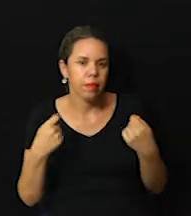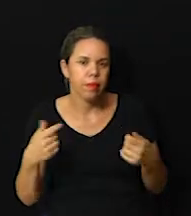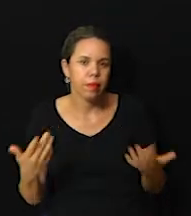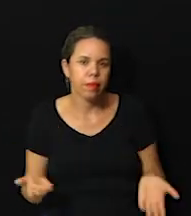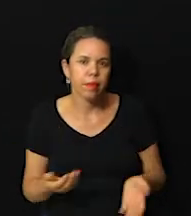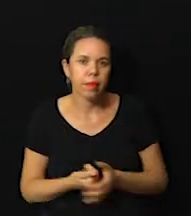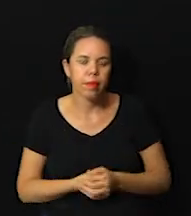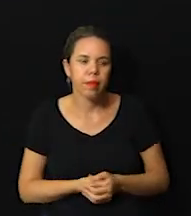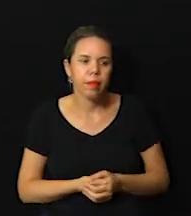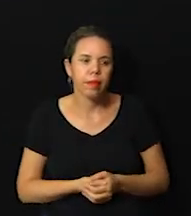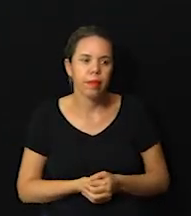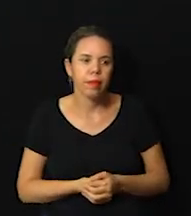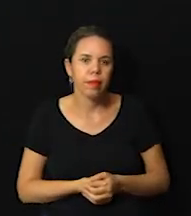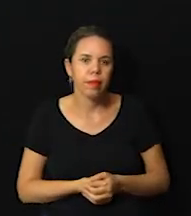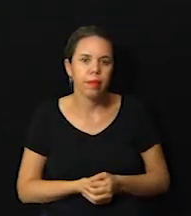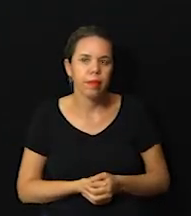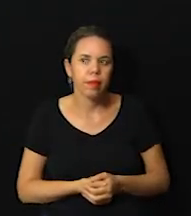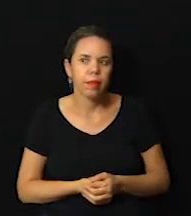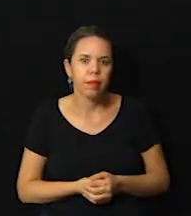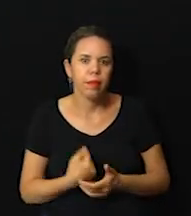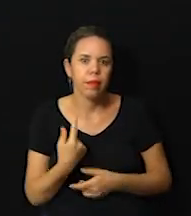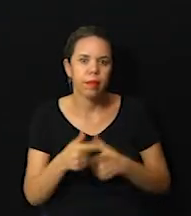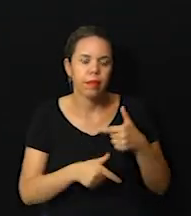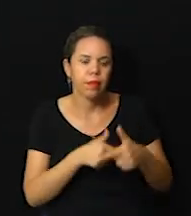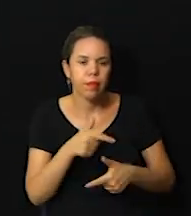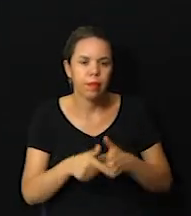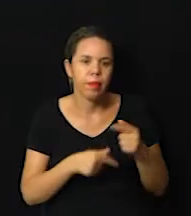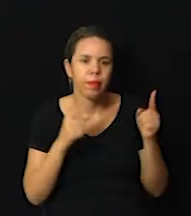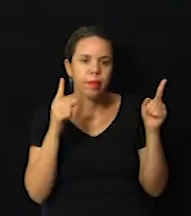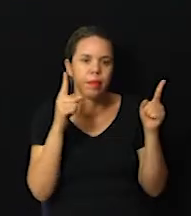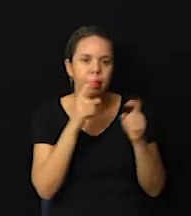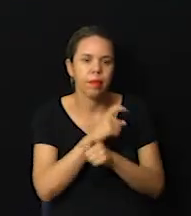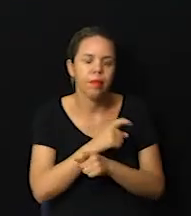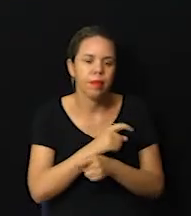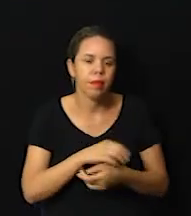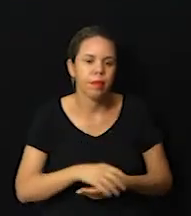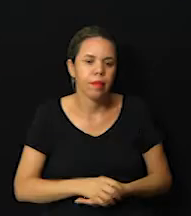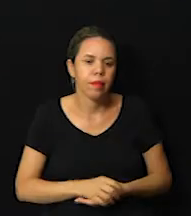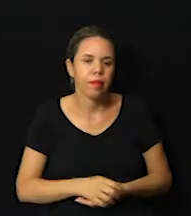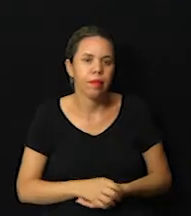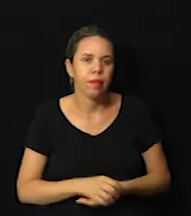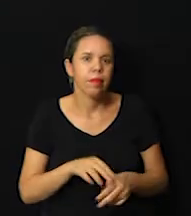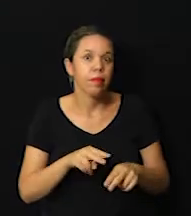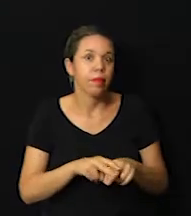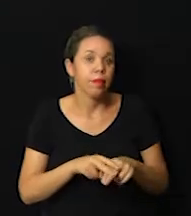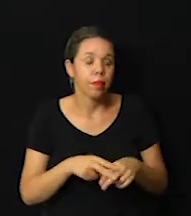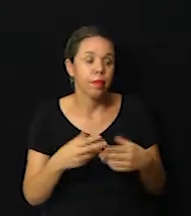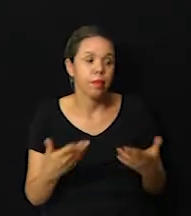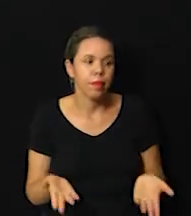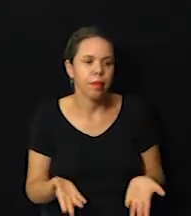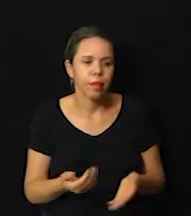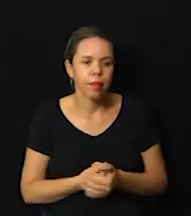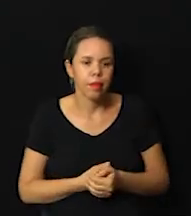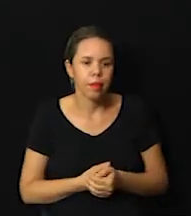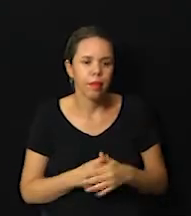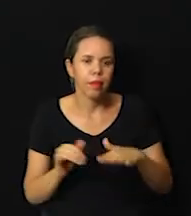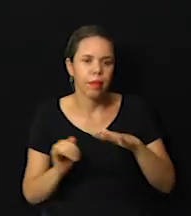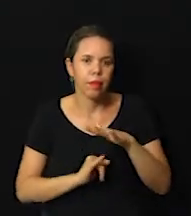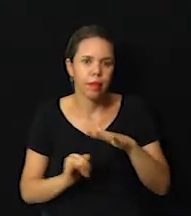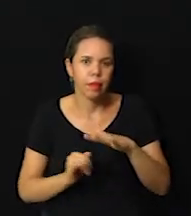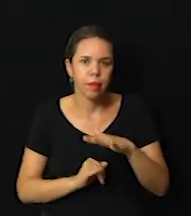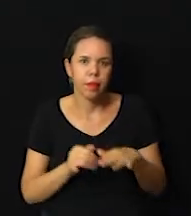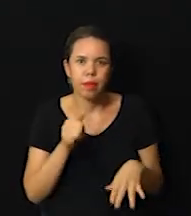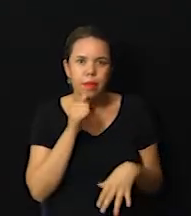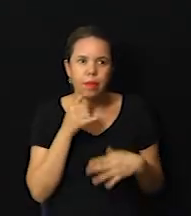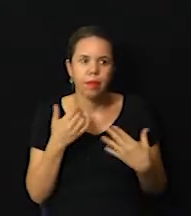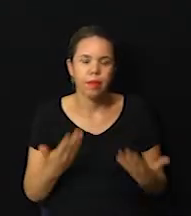realmente. Para a gente é um trabalho difícil, assim, né? Por ser uma instituição